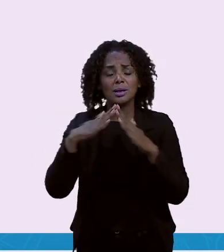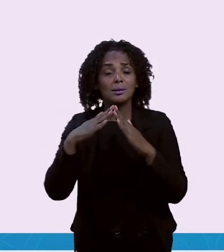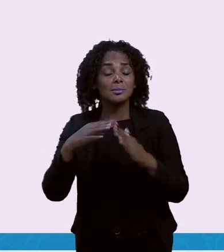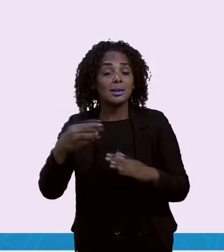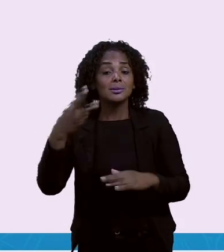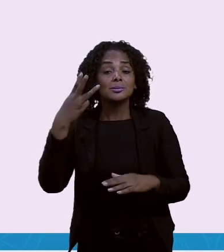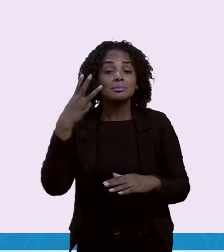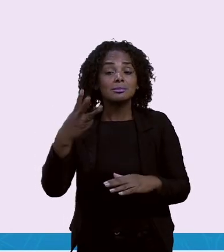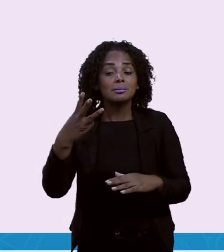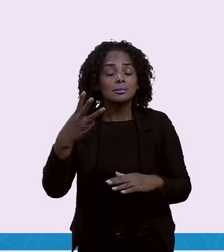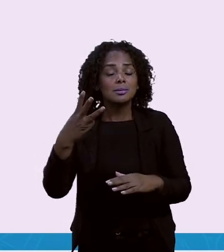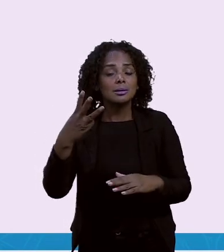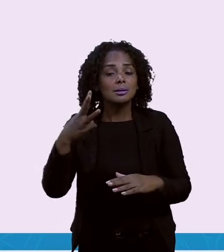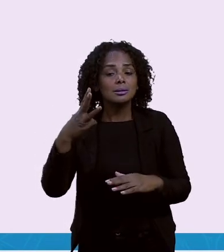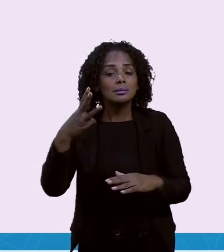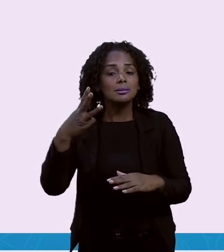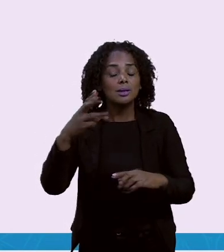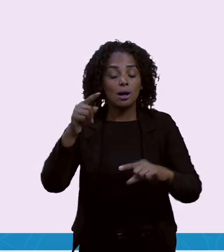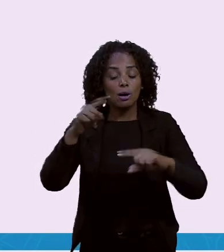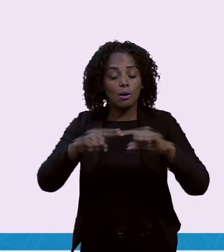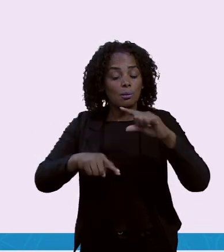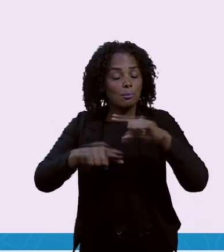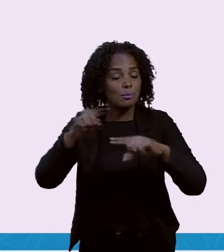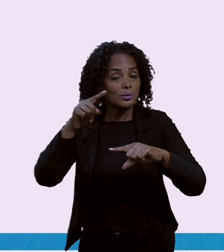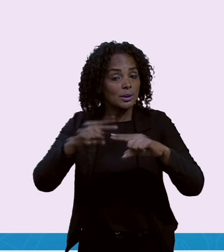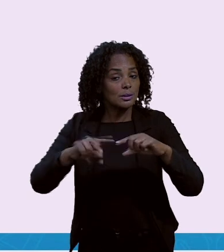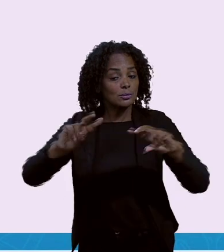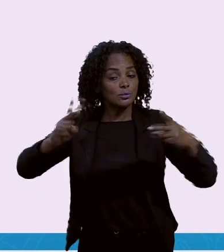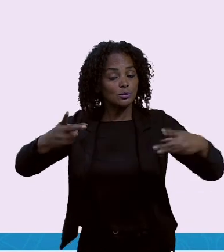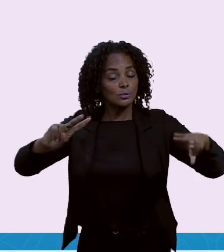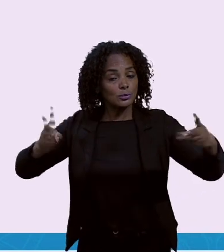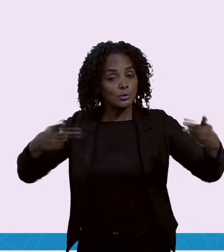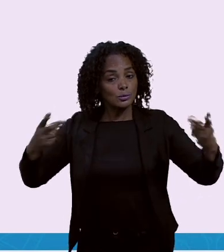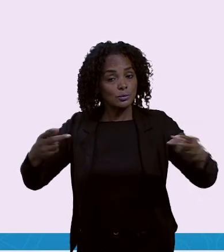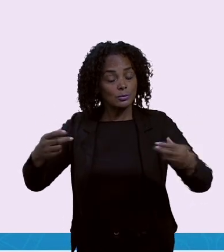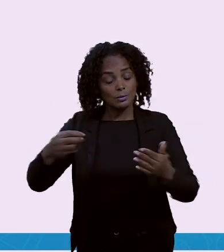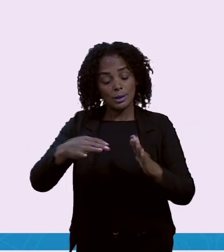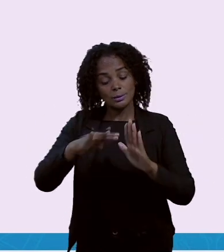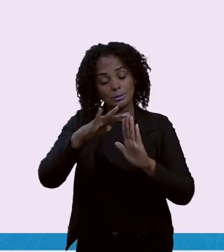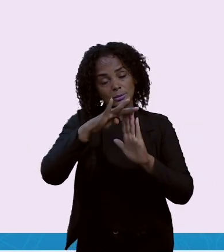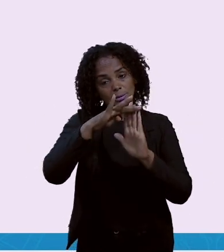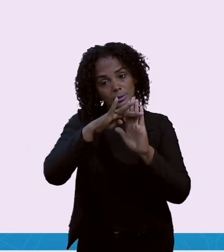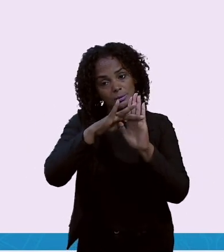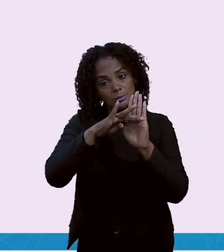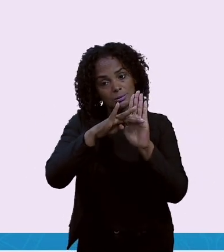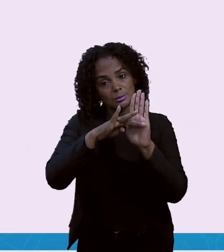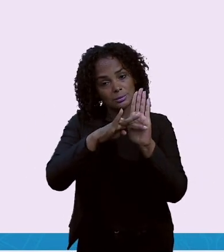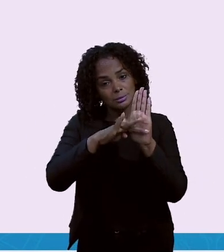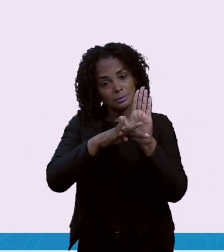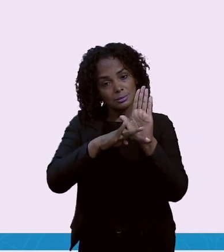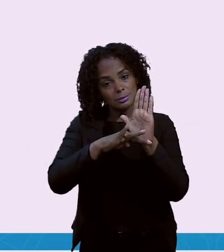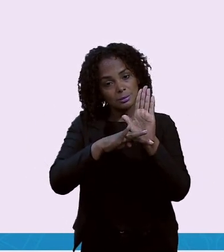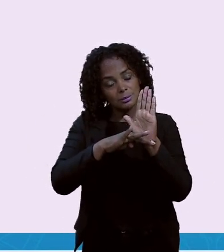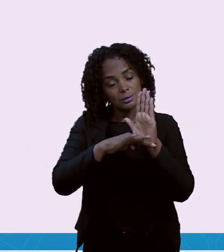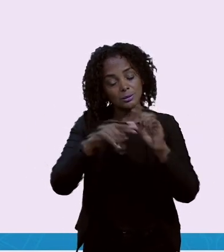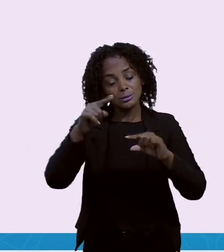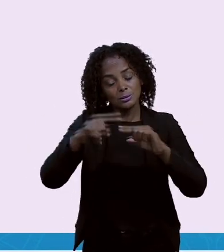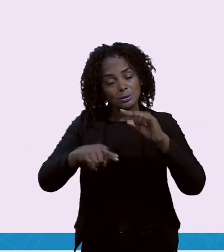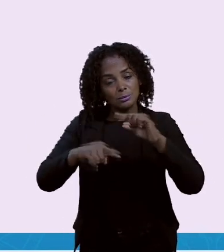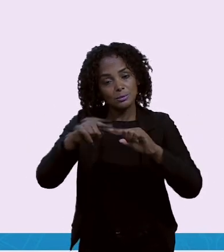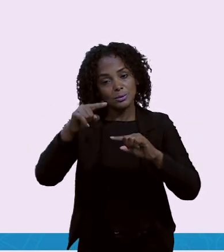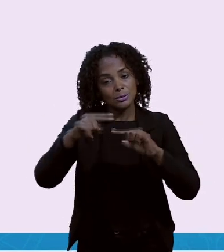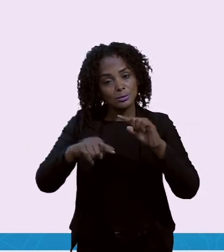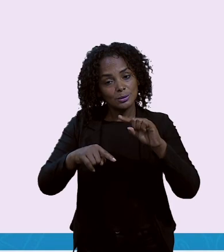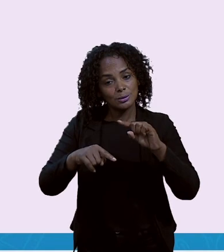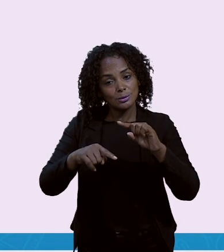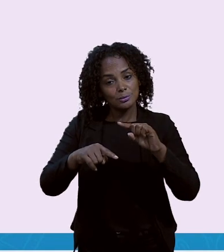objetos diferentes. Faça uma lista com os nomes dos objetos, tá? Um debaixo do outro. E